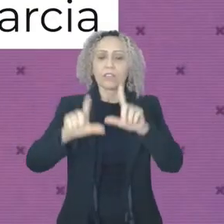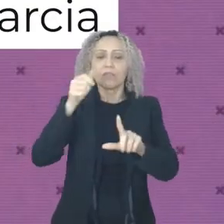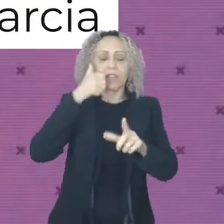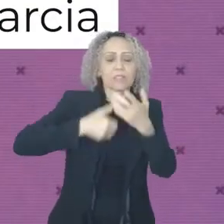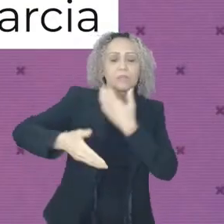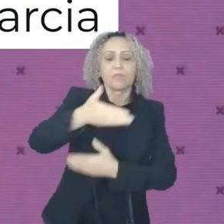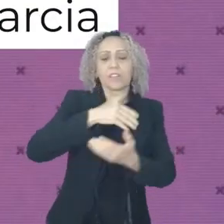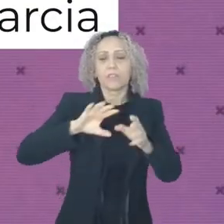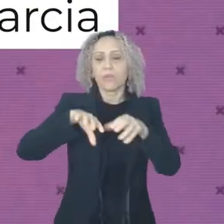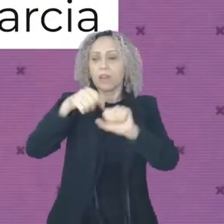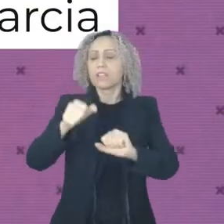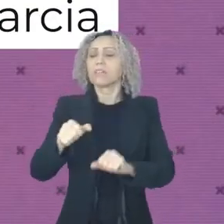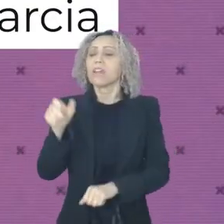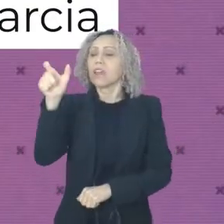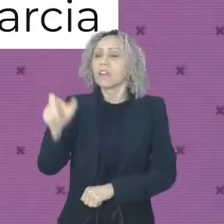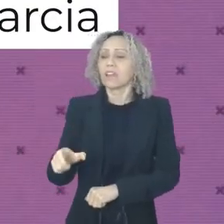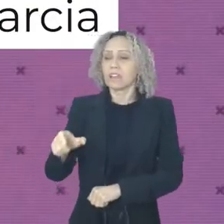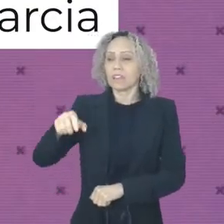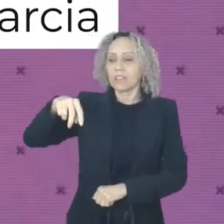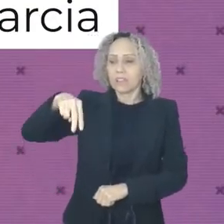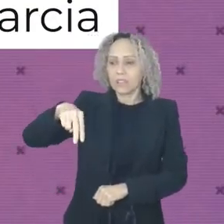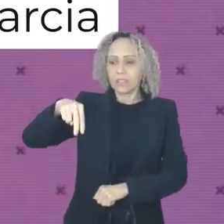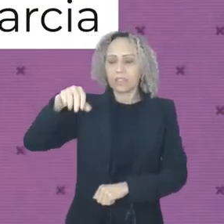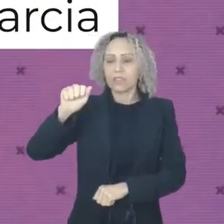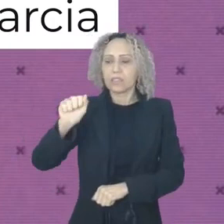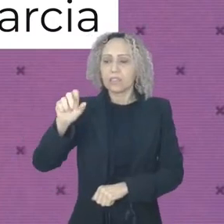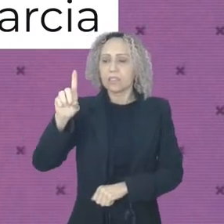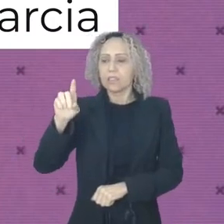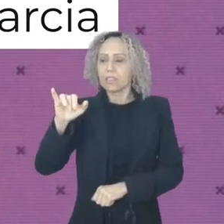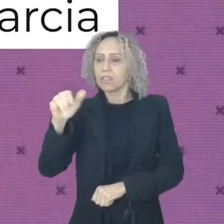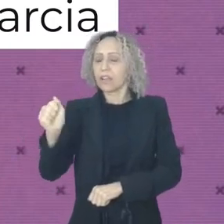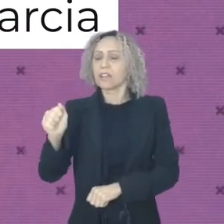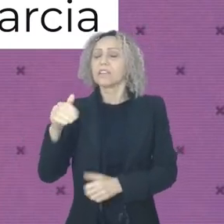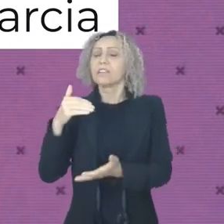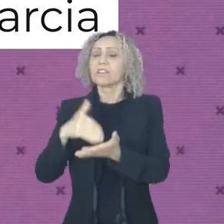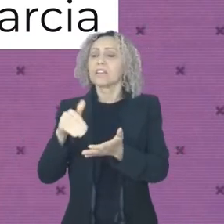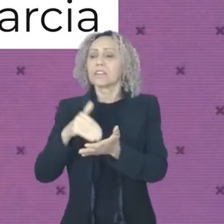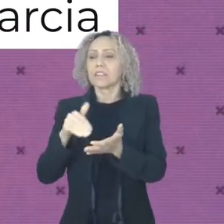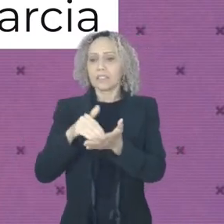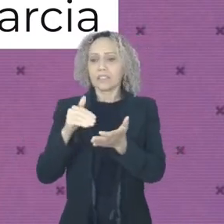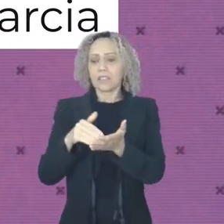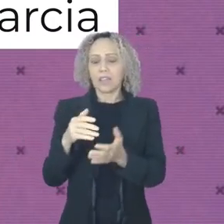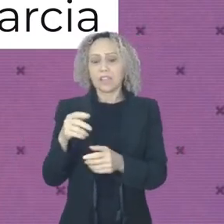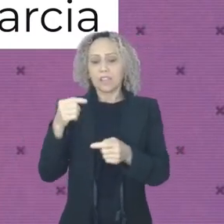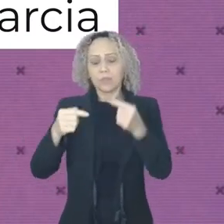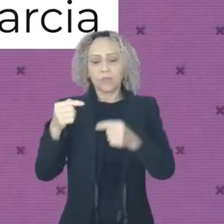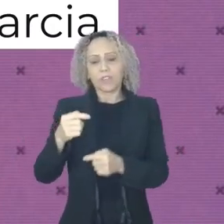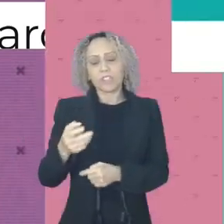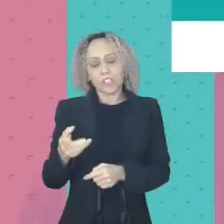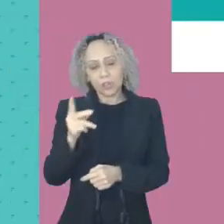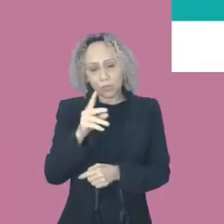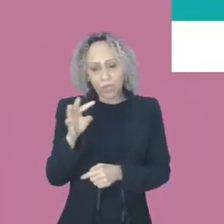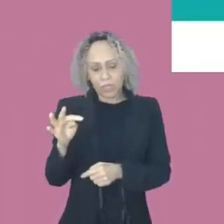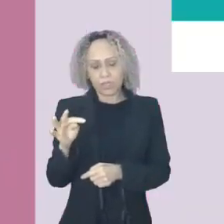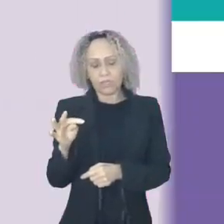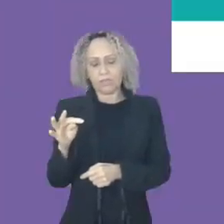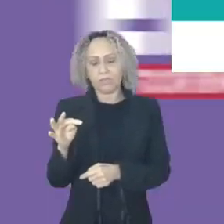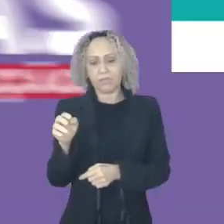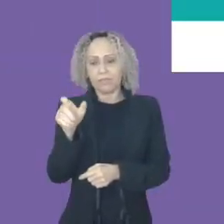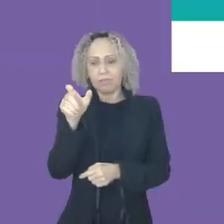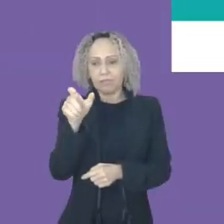secretária nacional de Juventude do PT e especialista em marketing político e eleitoral, Nádia Garcia.